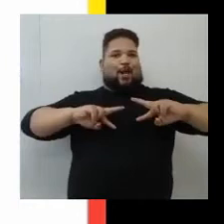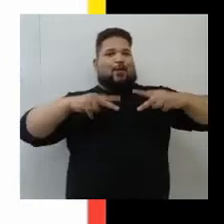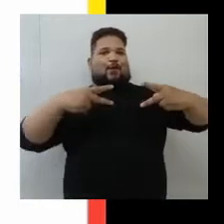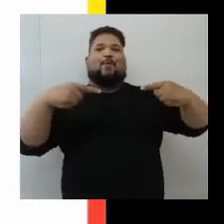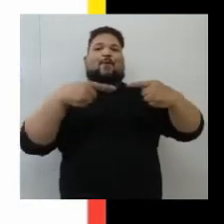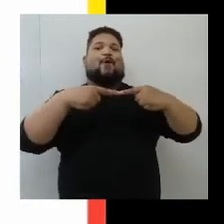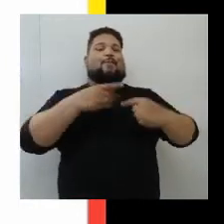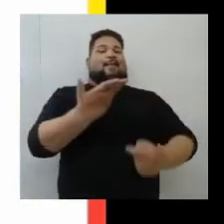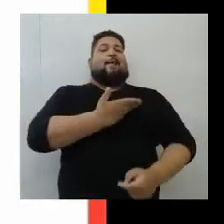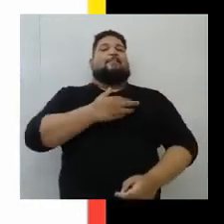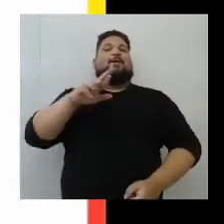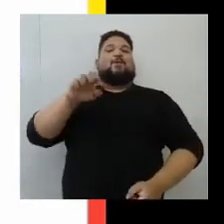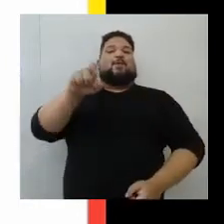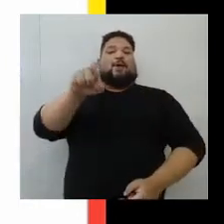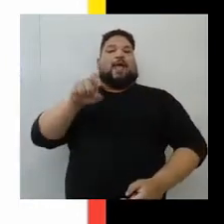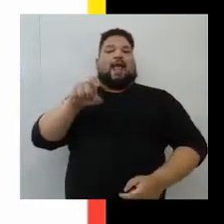Rex.